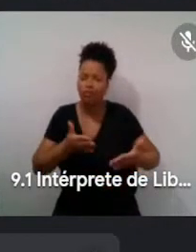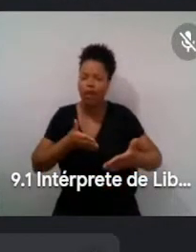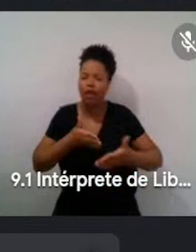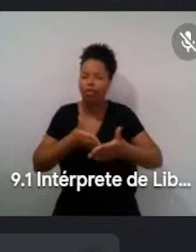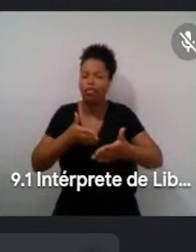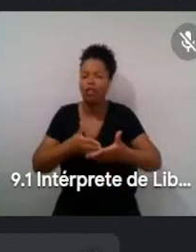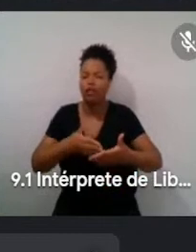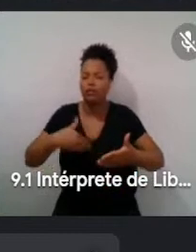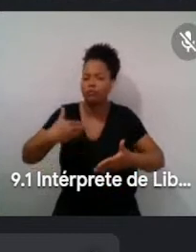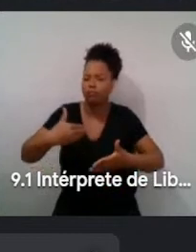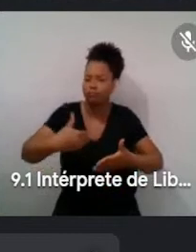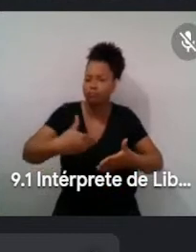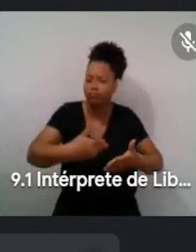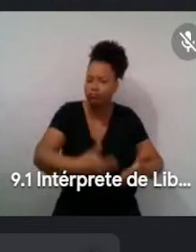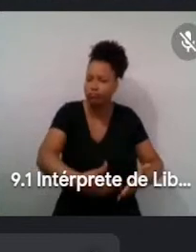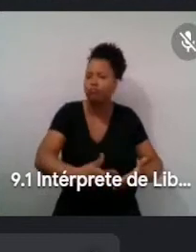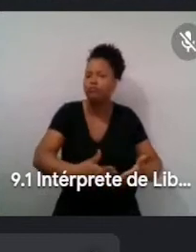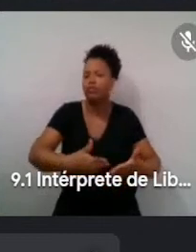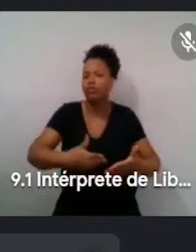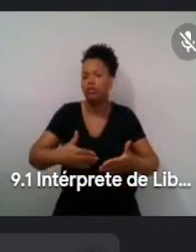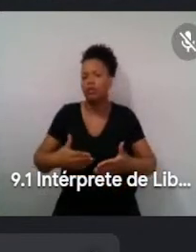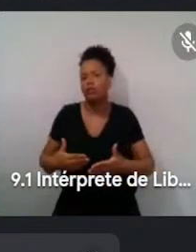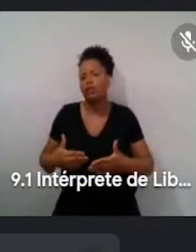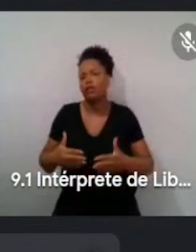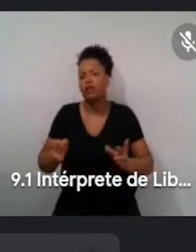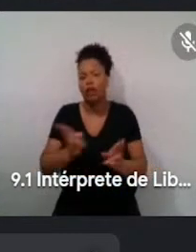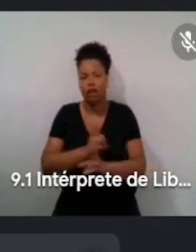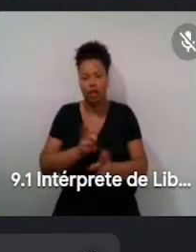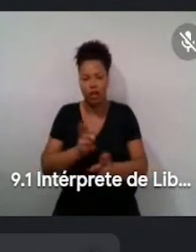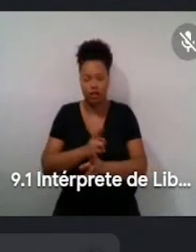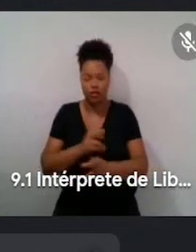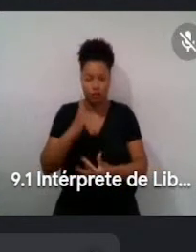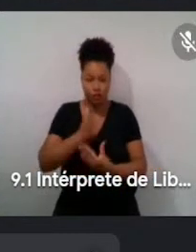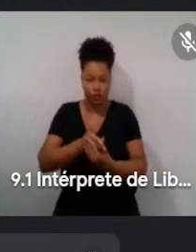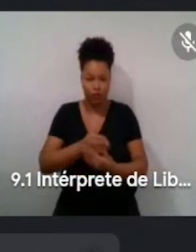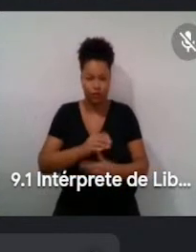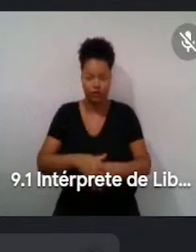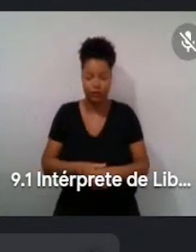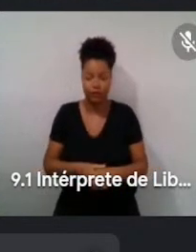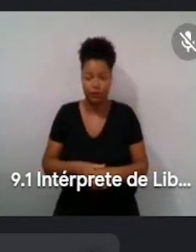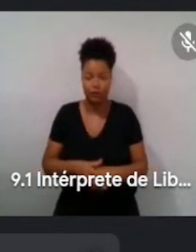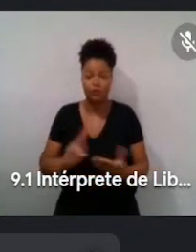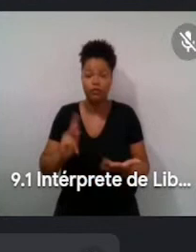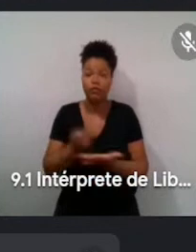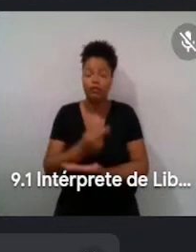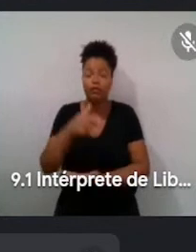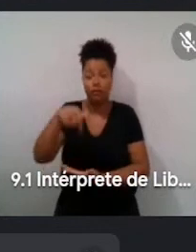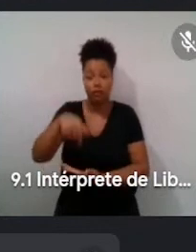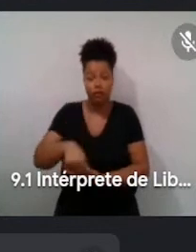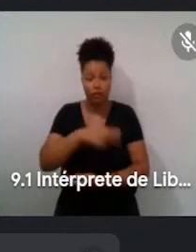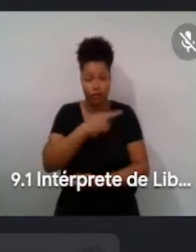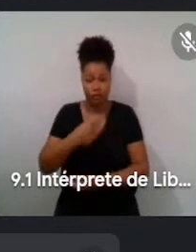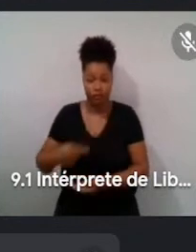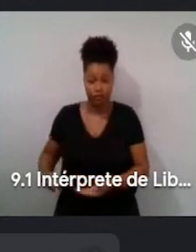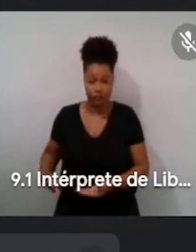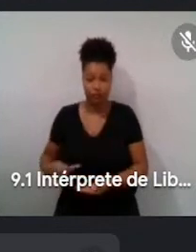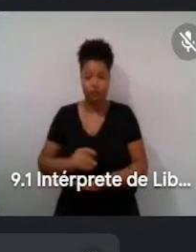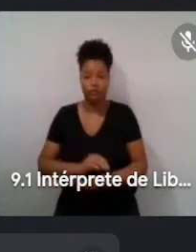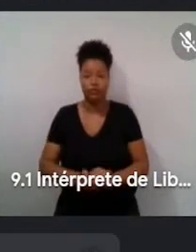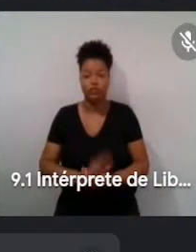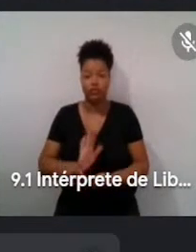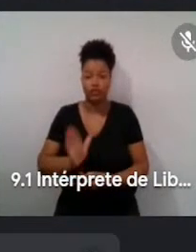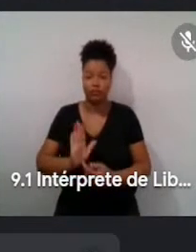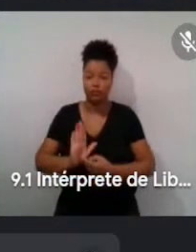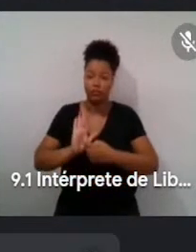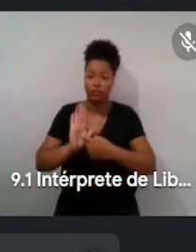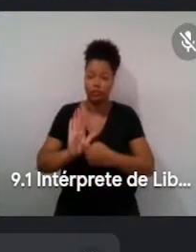da instrução e do desenvolvimento da relação processual. O que aconteceu aqui, senhor presidente, como já foi apontado